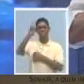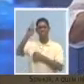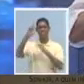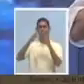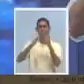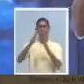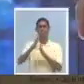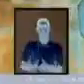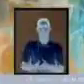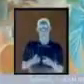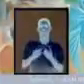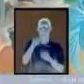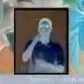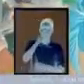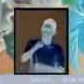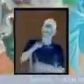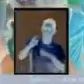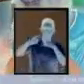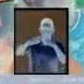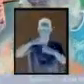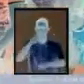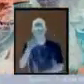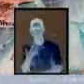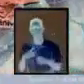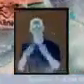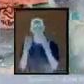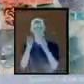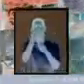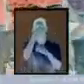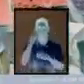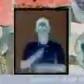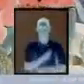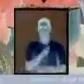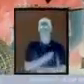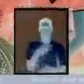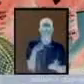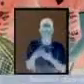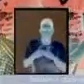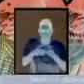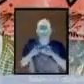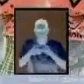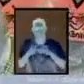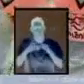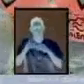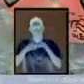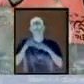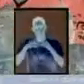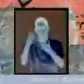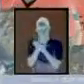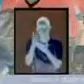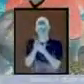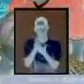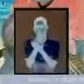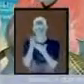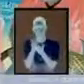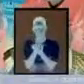desejo, o uso errado é uma sexualidade estragada, contaminada. Pai Santo, em nome do Senhor